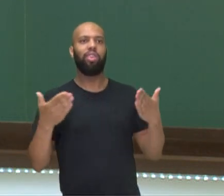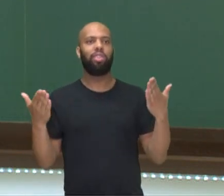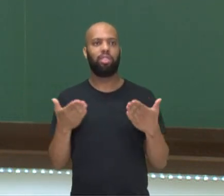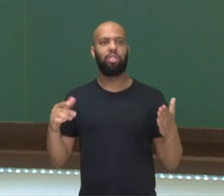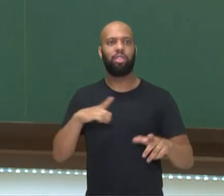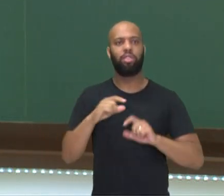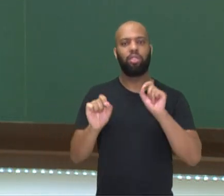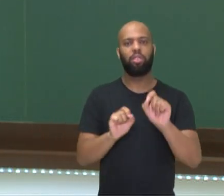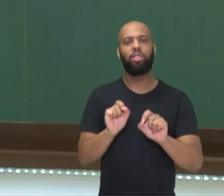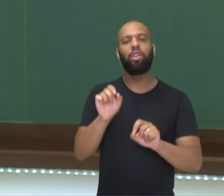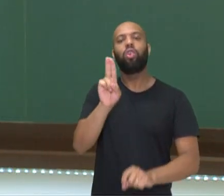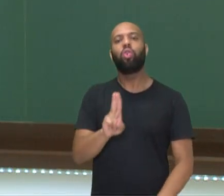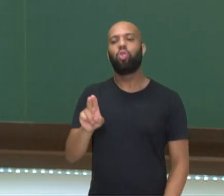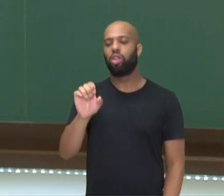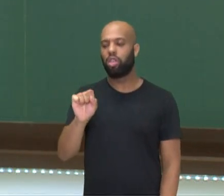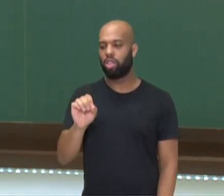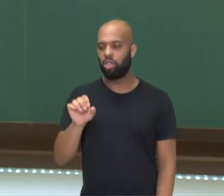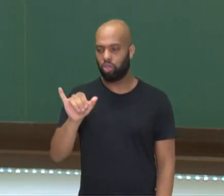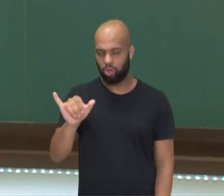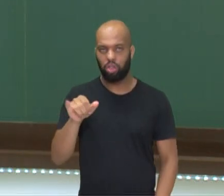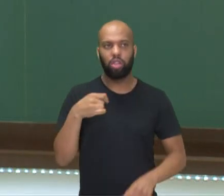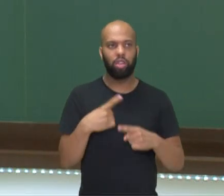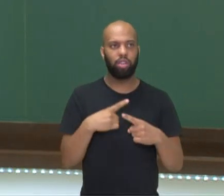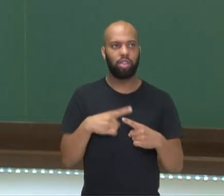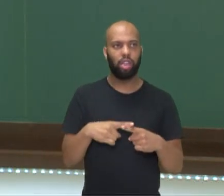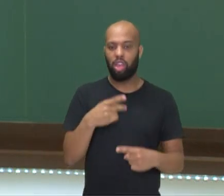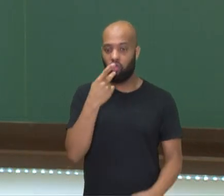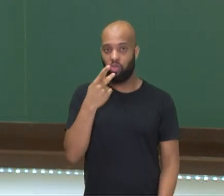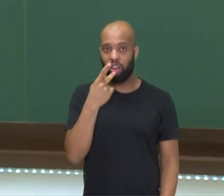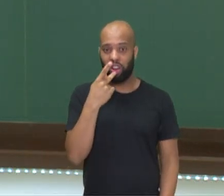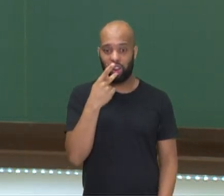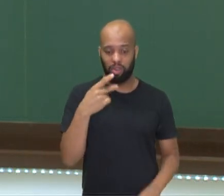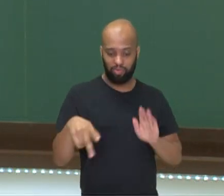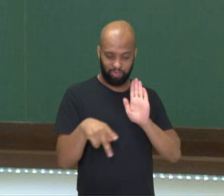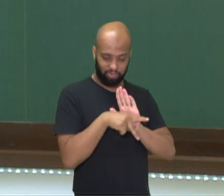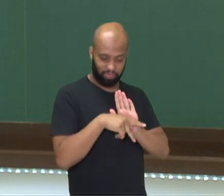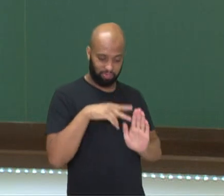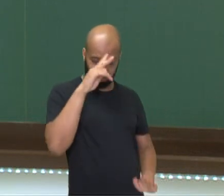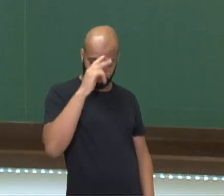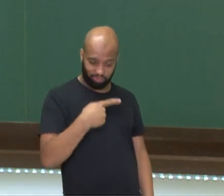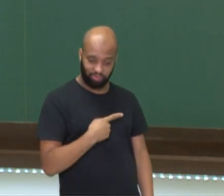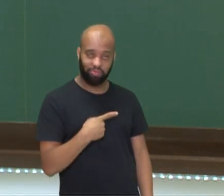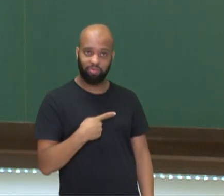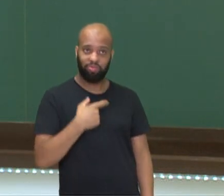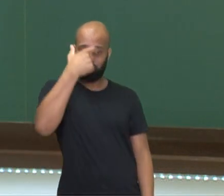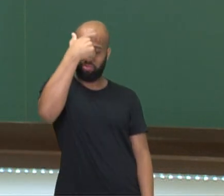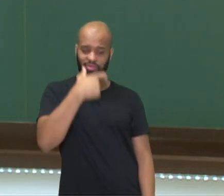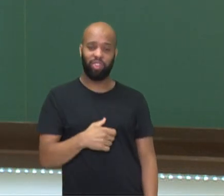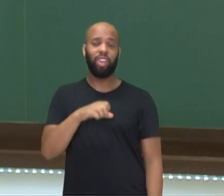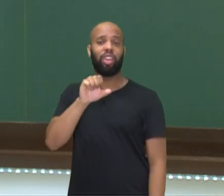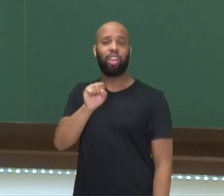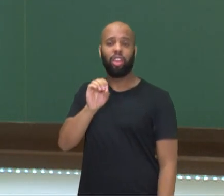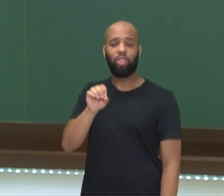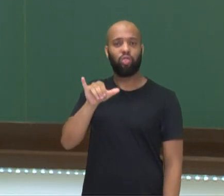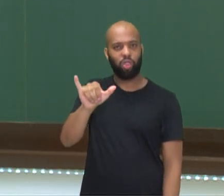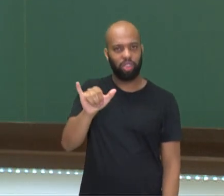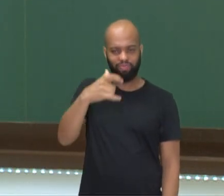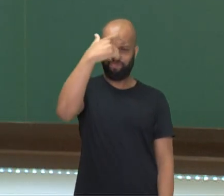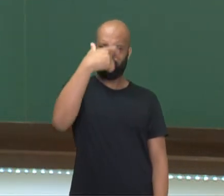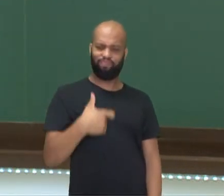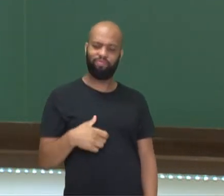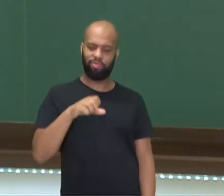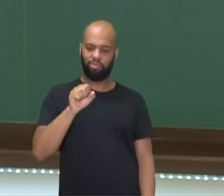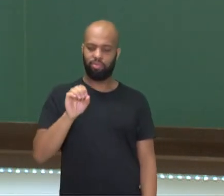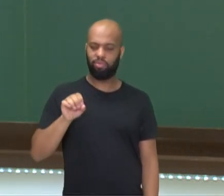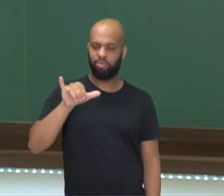caso, ele usa o soy, por quê? Porque ele está falando dele mesmo, né? Olá, ó, soy Marta, quer dizer que